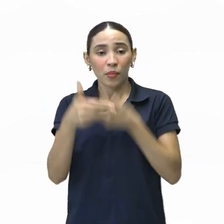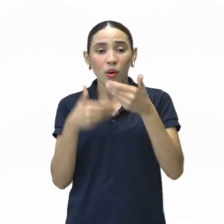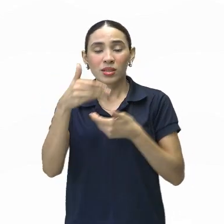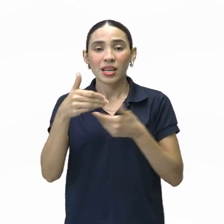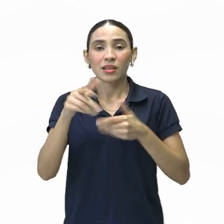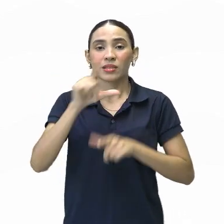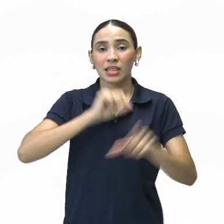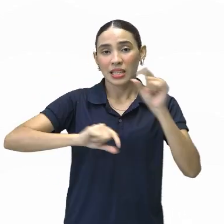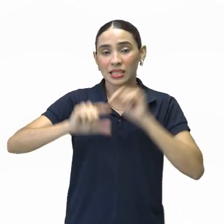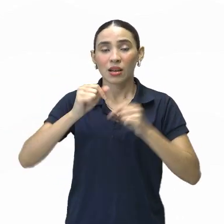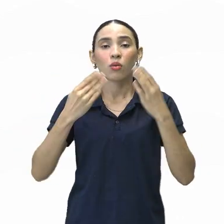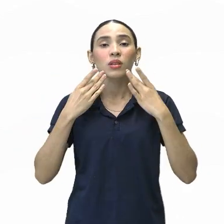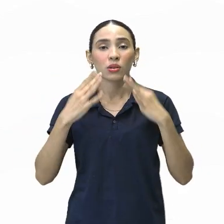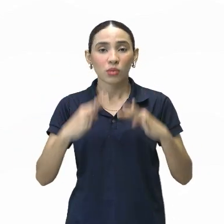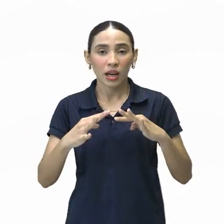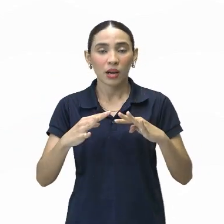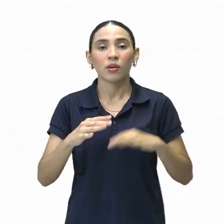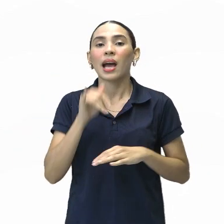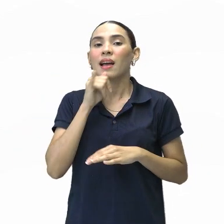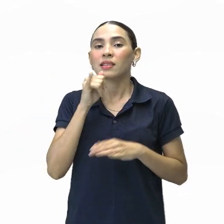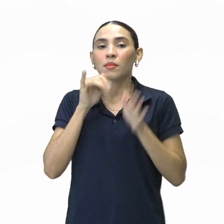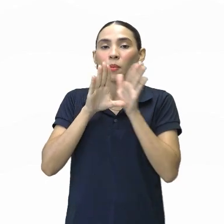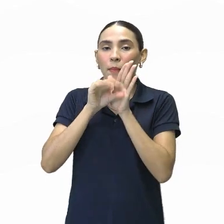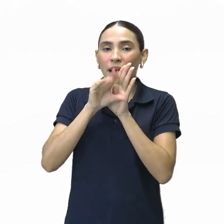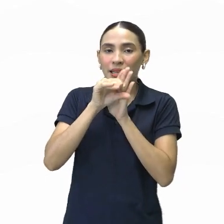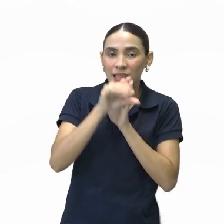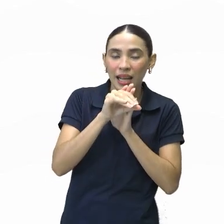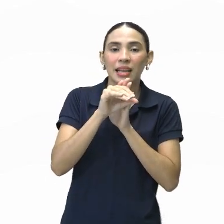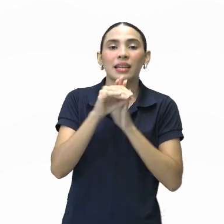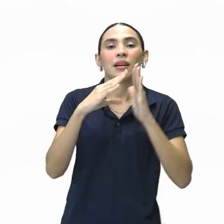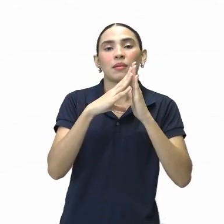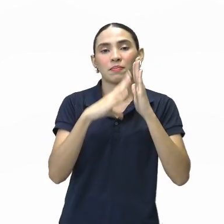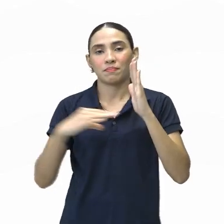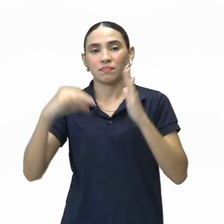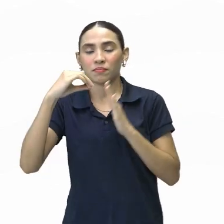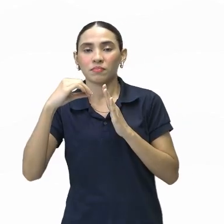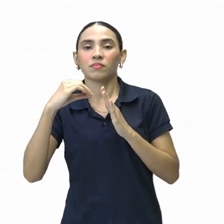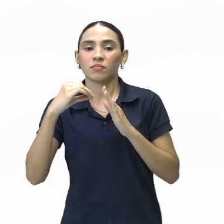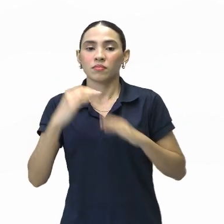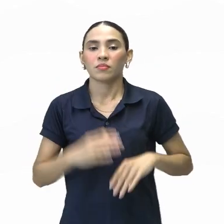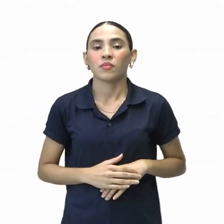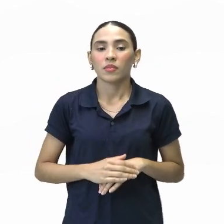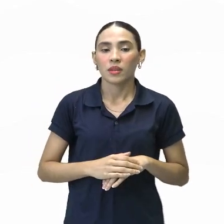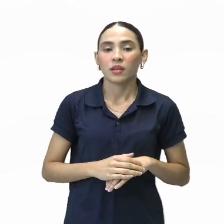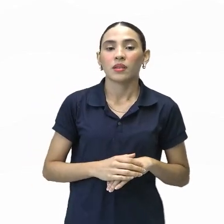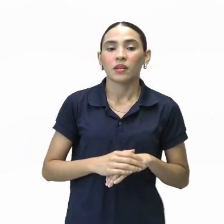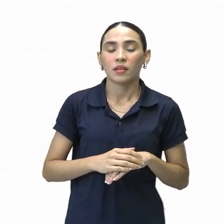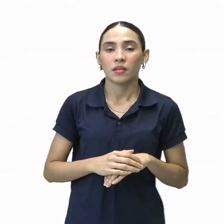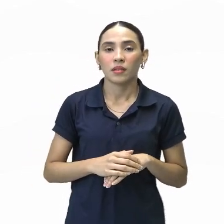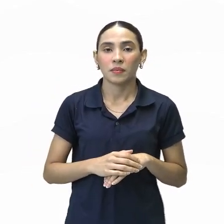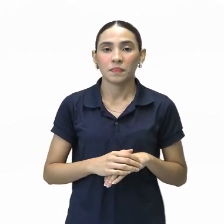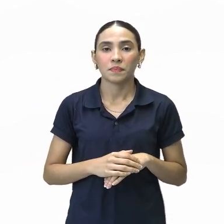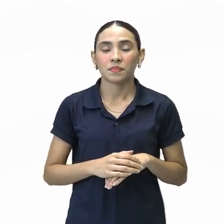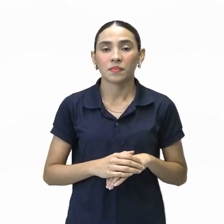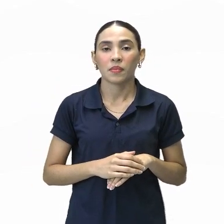da seleção natural, onde bactérias com mutações aleatórias, né, que tornam